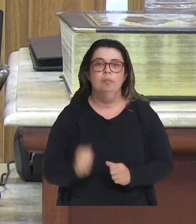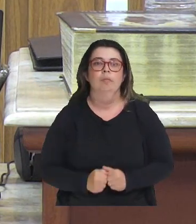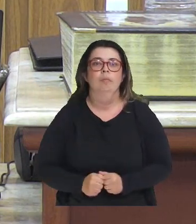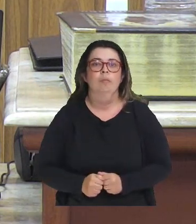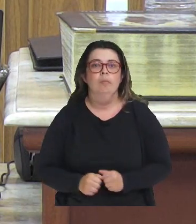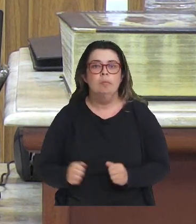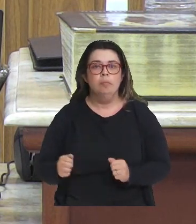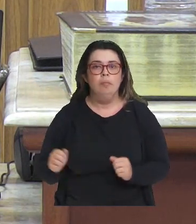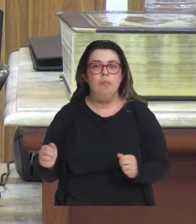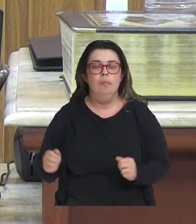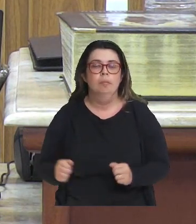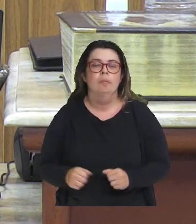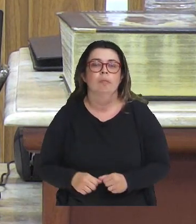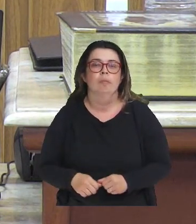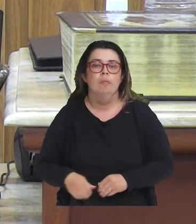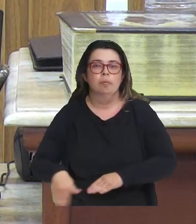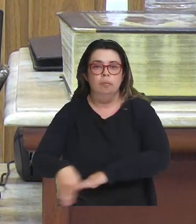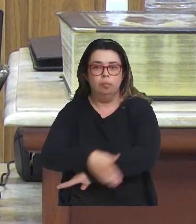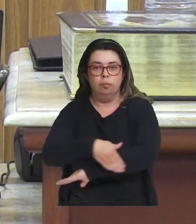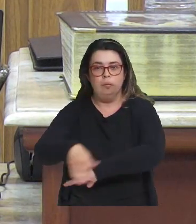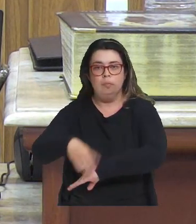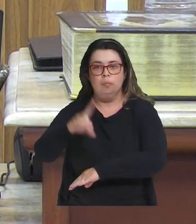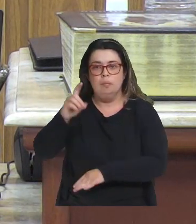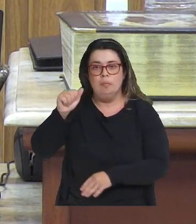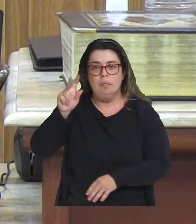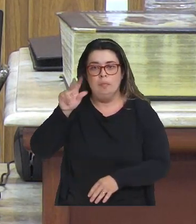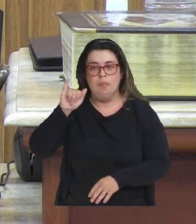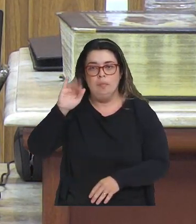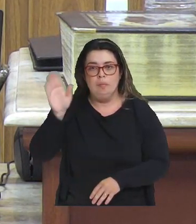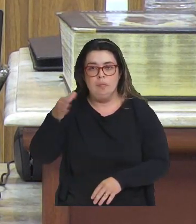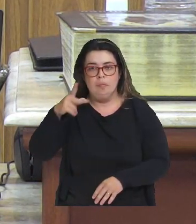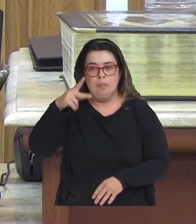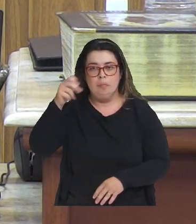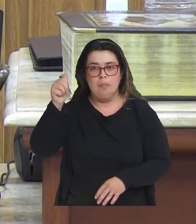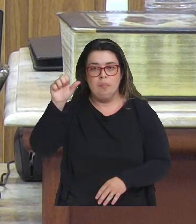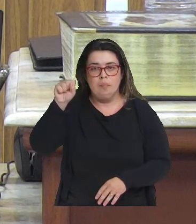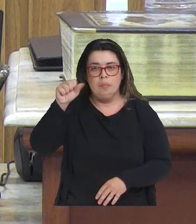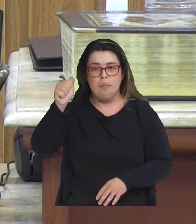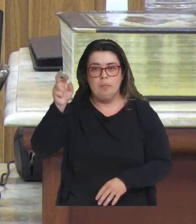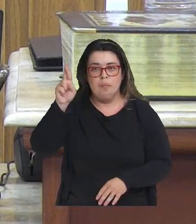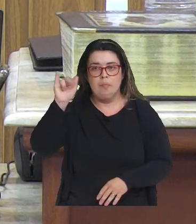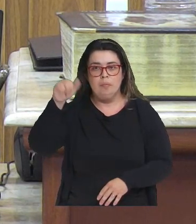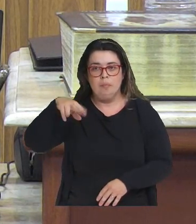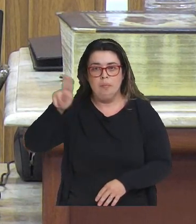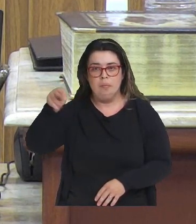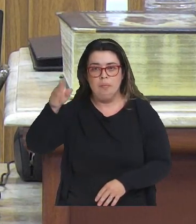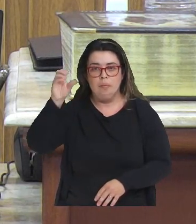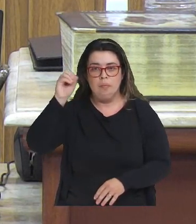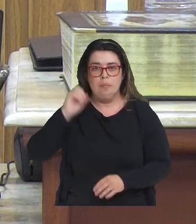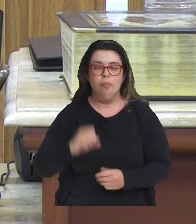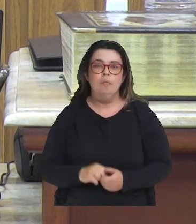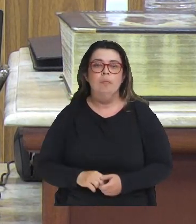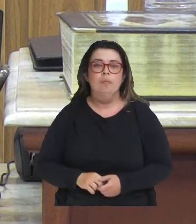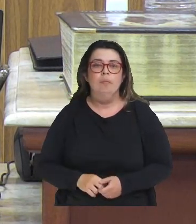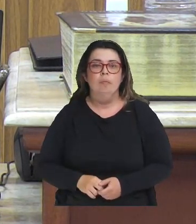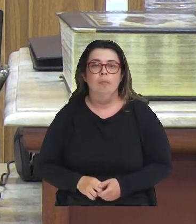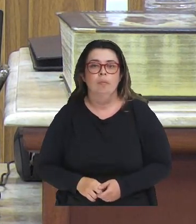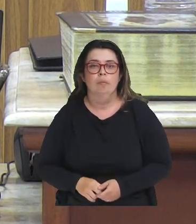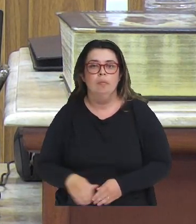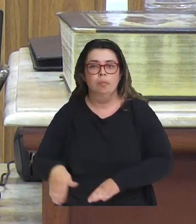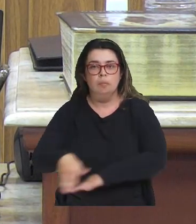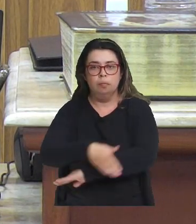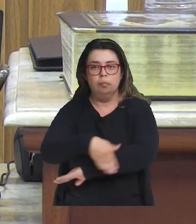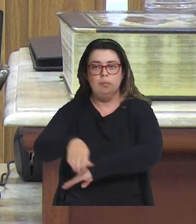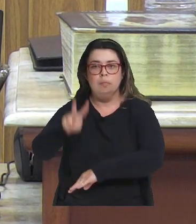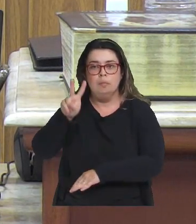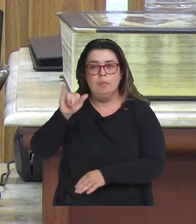Silveira, cruzamento da Avenida Davi Passarinho com a Rua São Pedro, também uma ampliação, e cruzamento da Rua Vicente de Carvalho com a